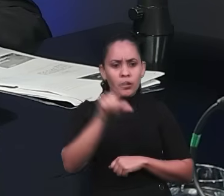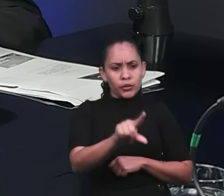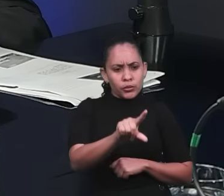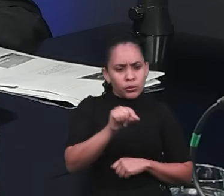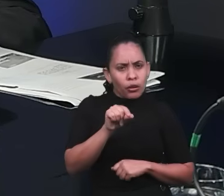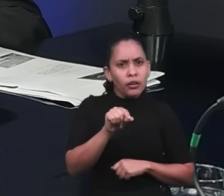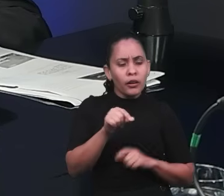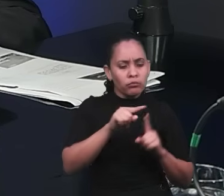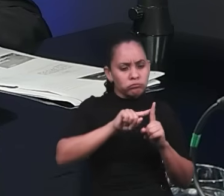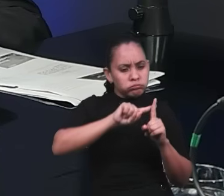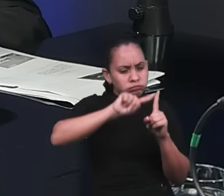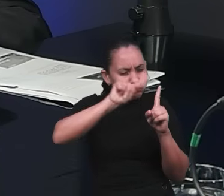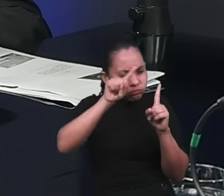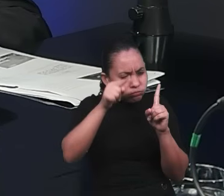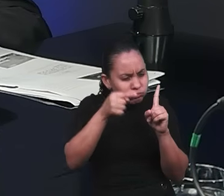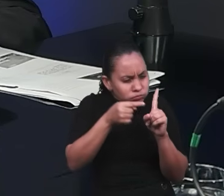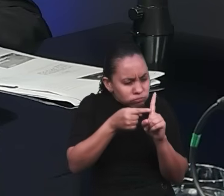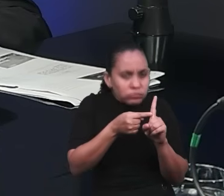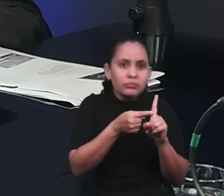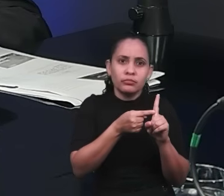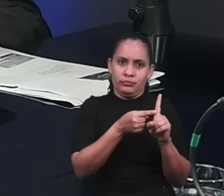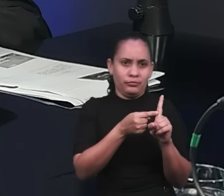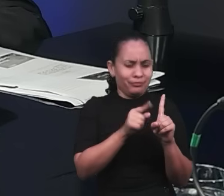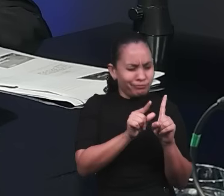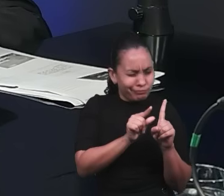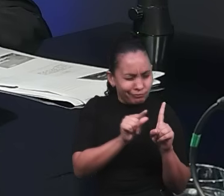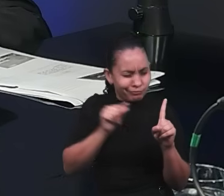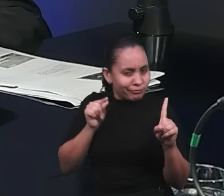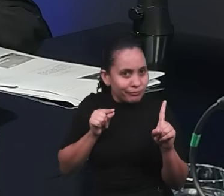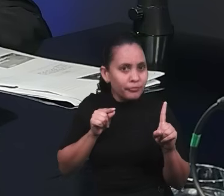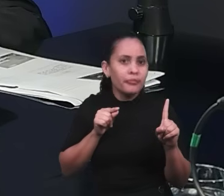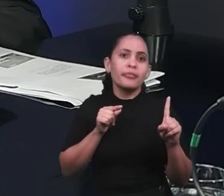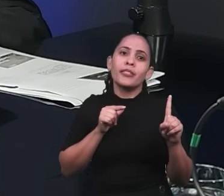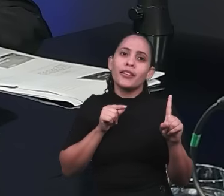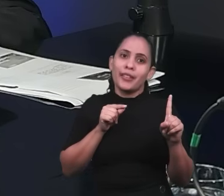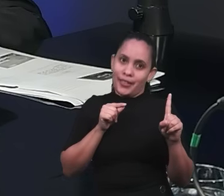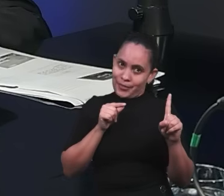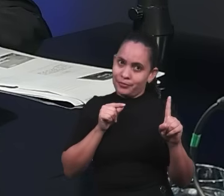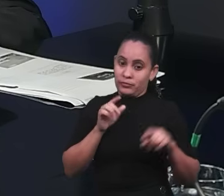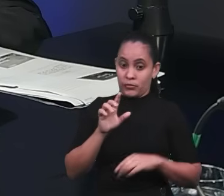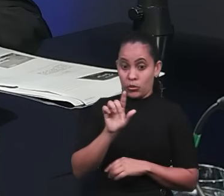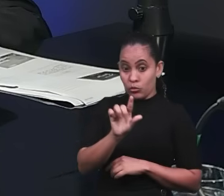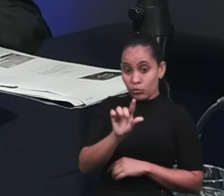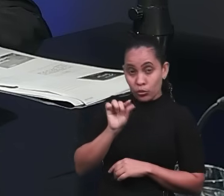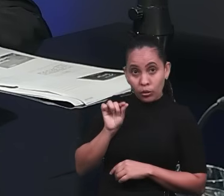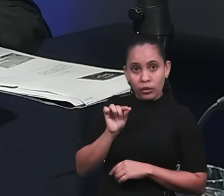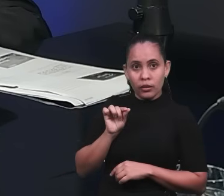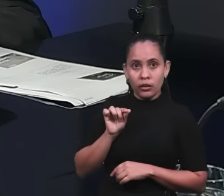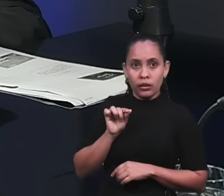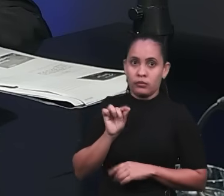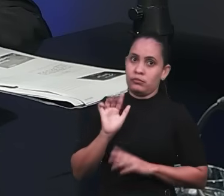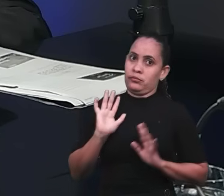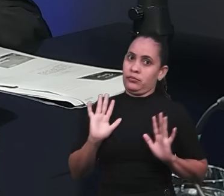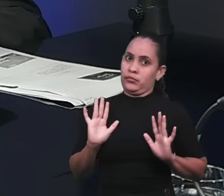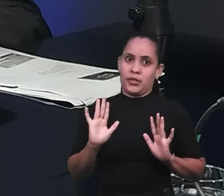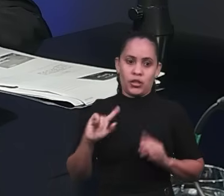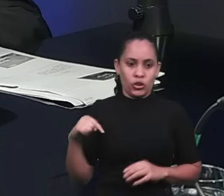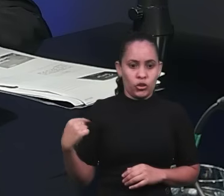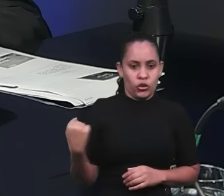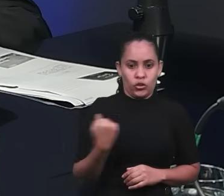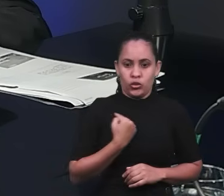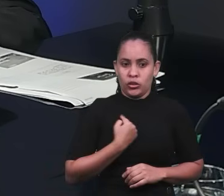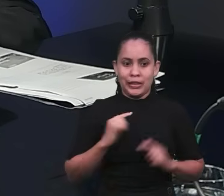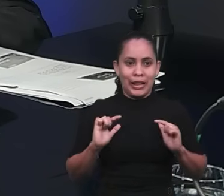mãe. Então, a eleição de Deus, ela não depende do homem. Então,